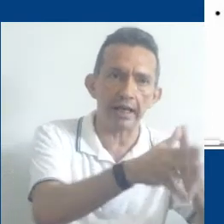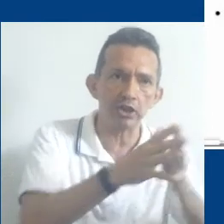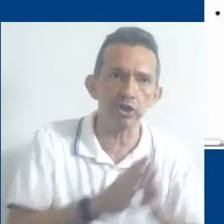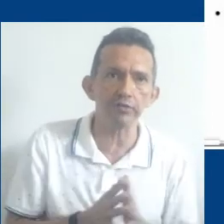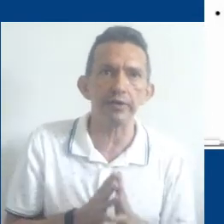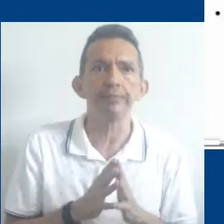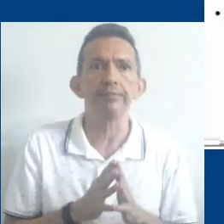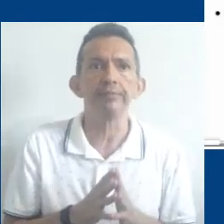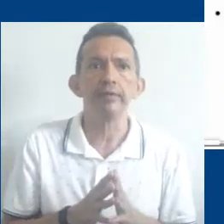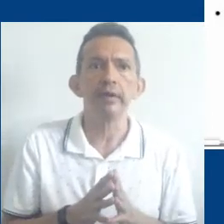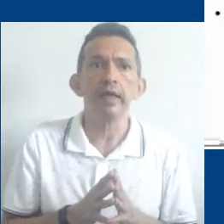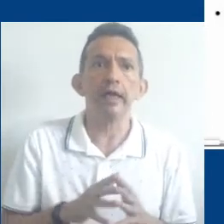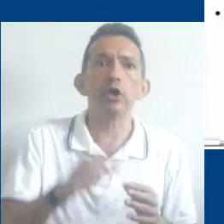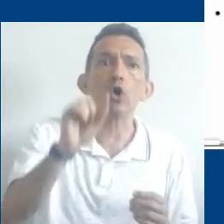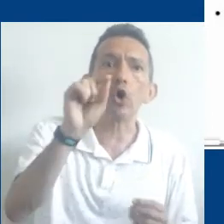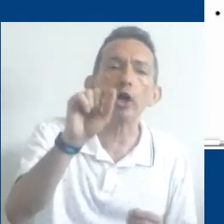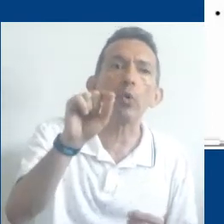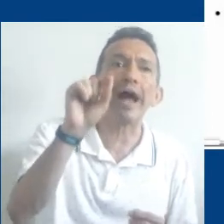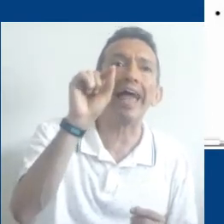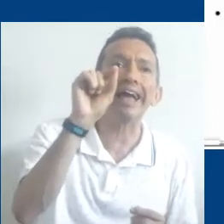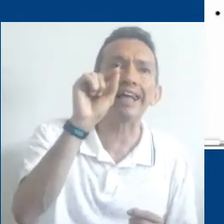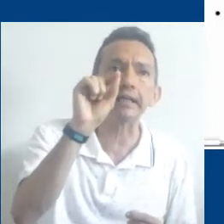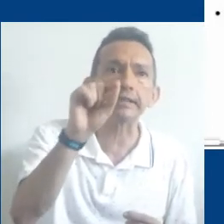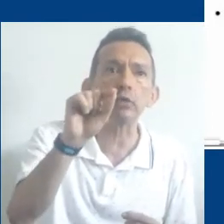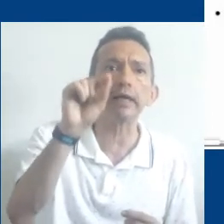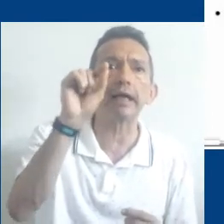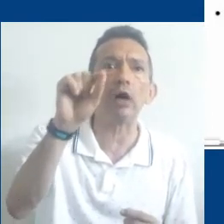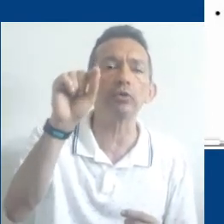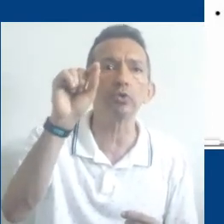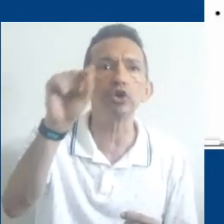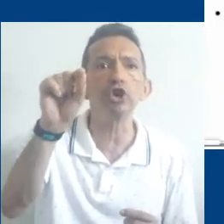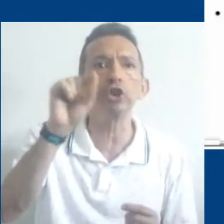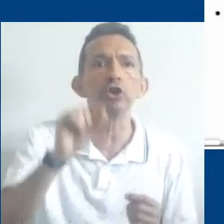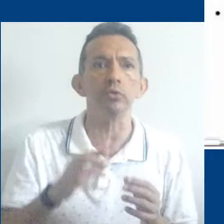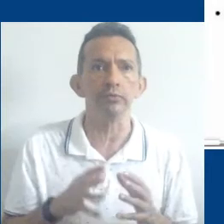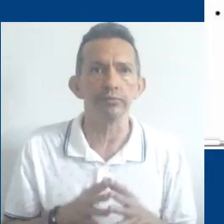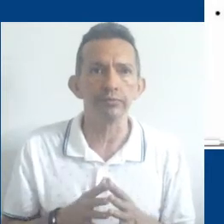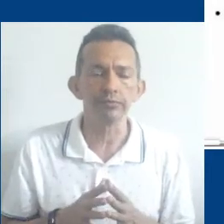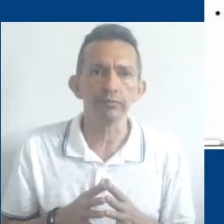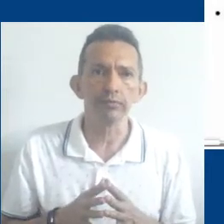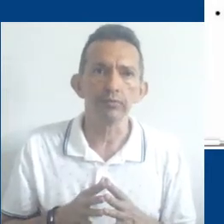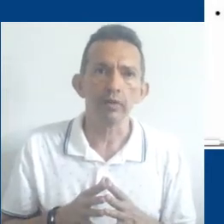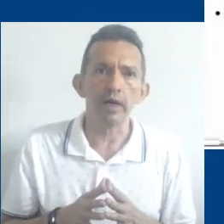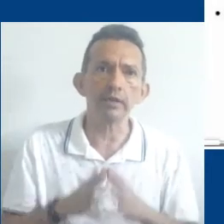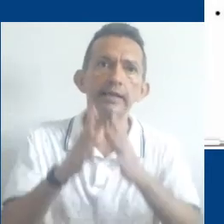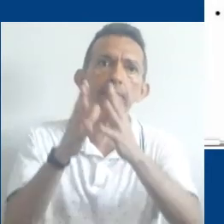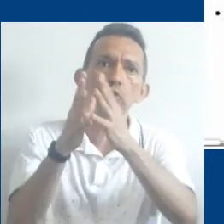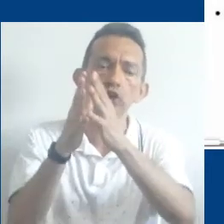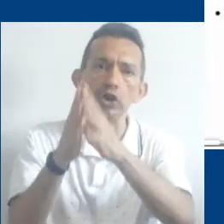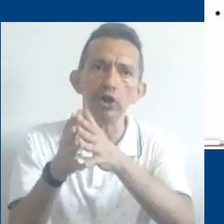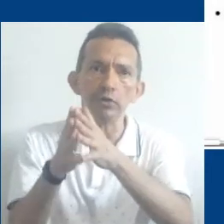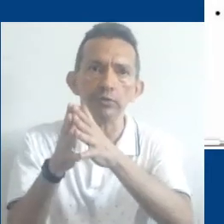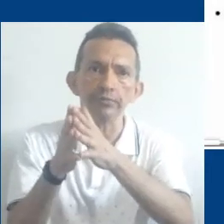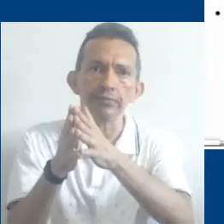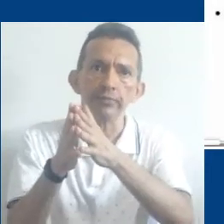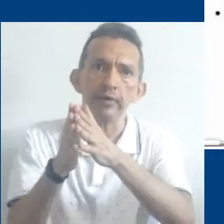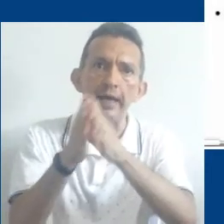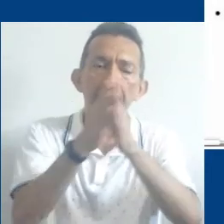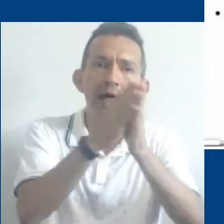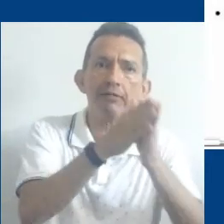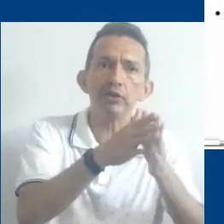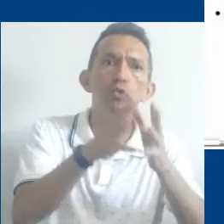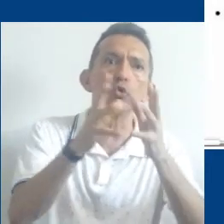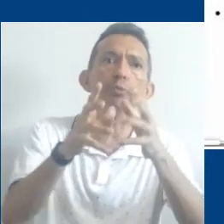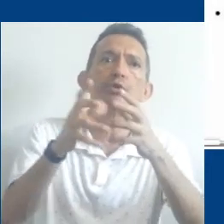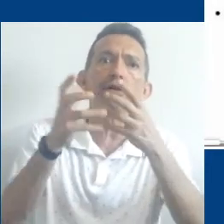autofagia negativa é que ocorre com a regressão da cauda do girino. A gente sabe que o girino é